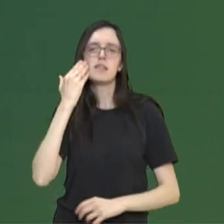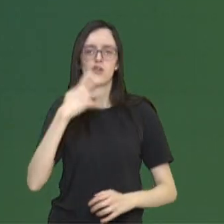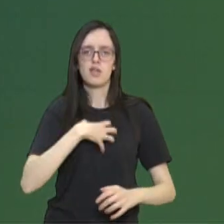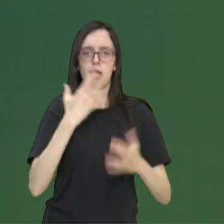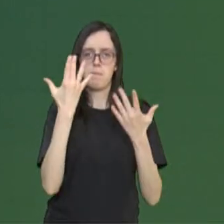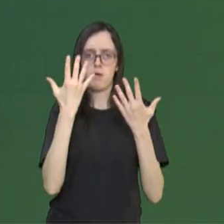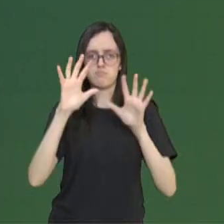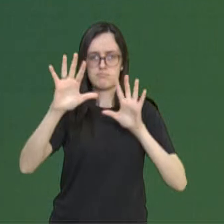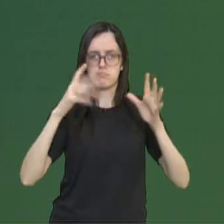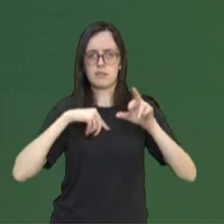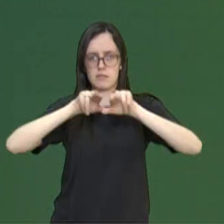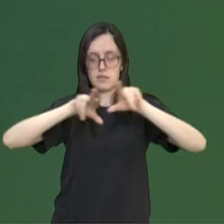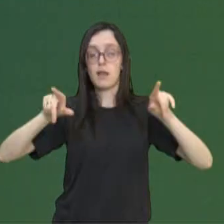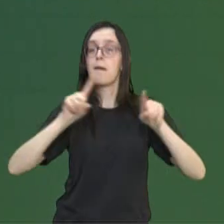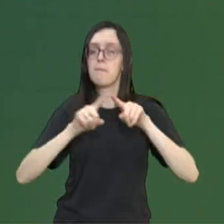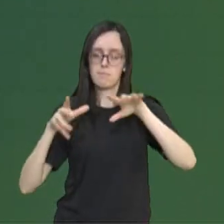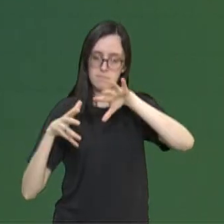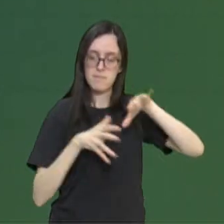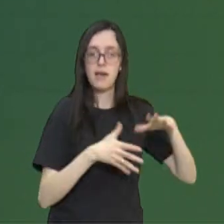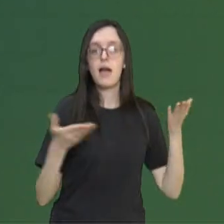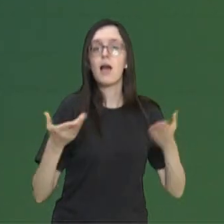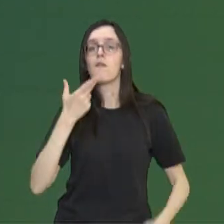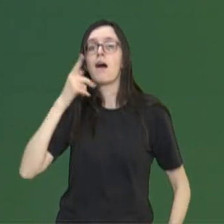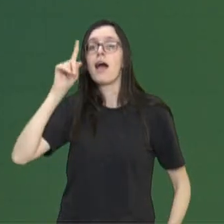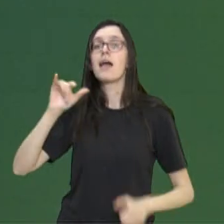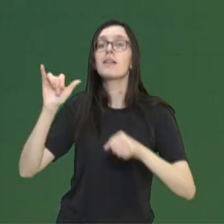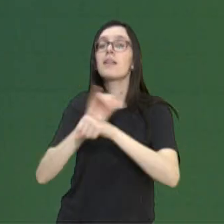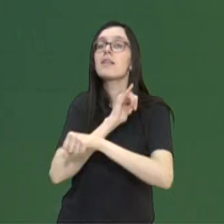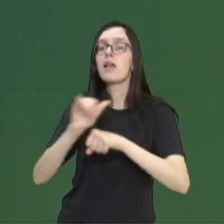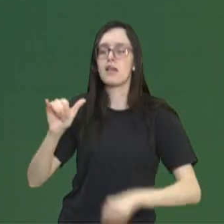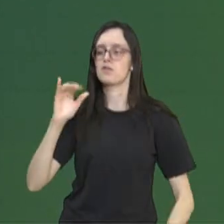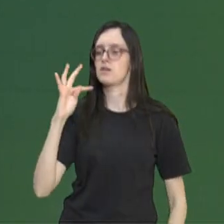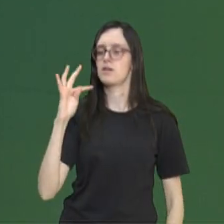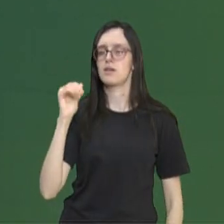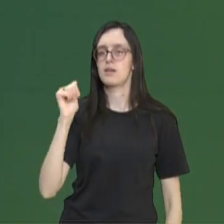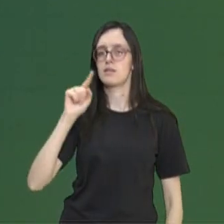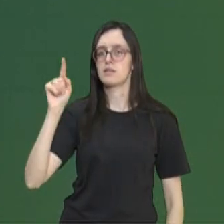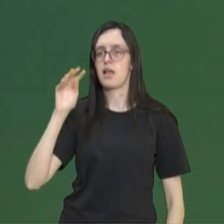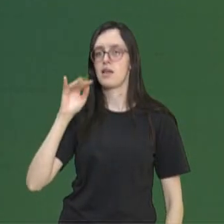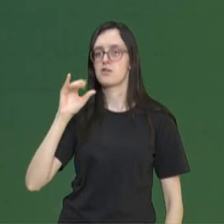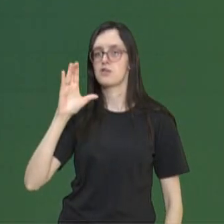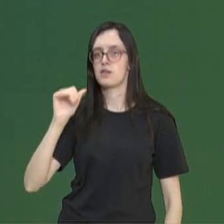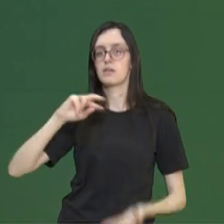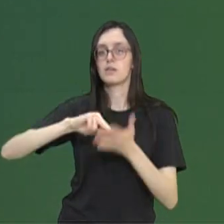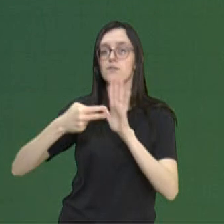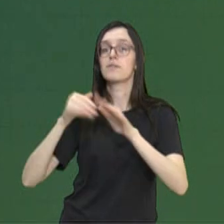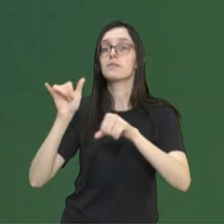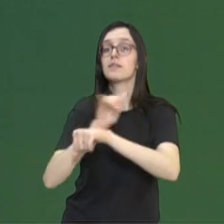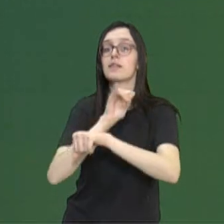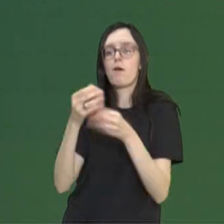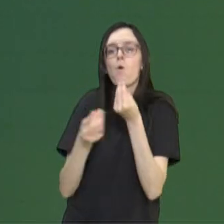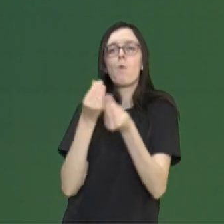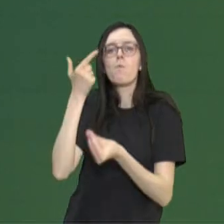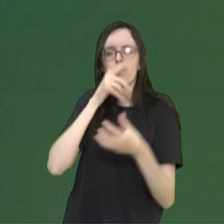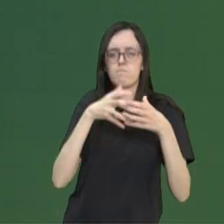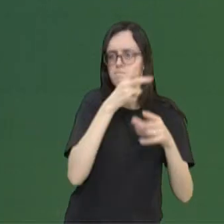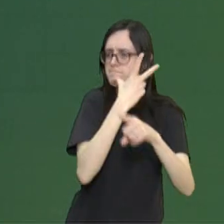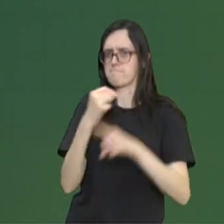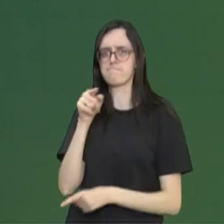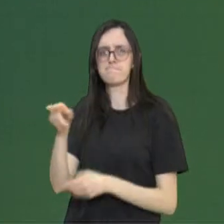nós sabemos que as competições, né, elas possuem não só o gesto técnico, que a gente já falou em